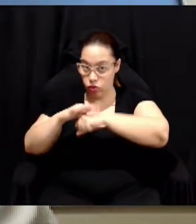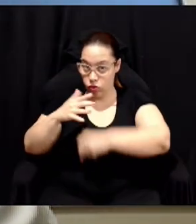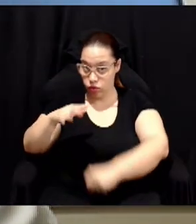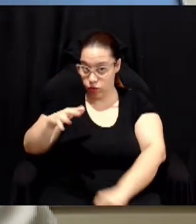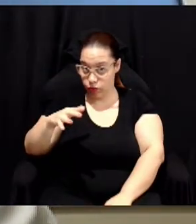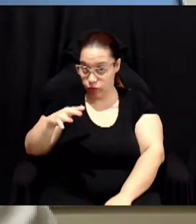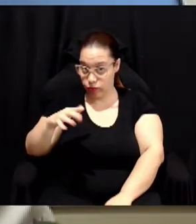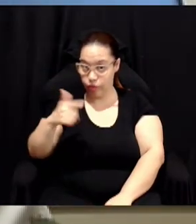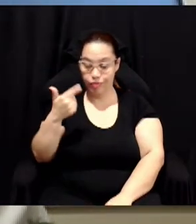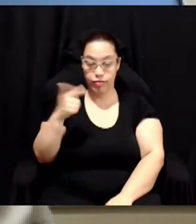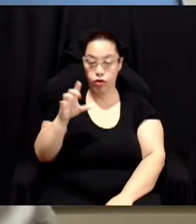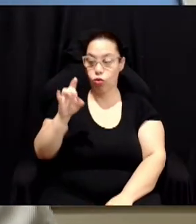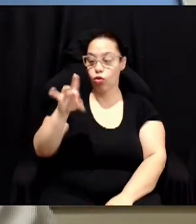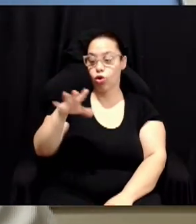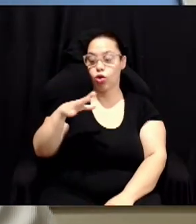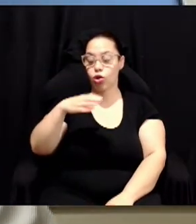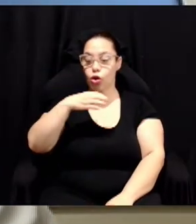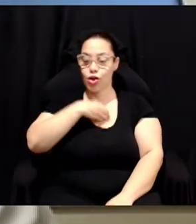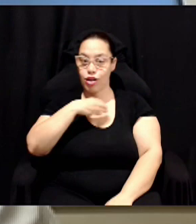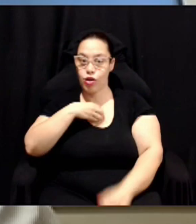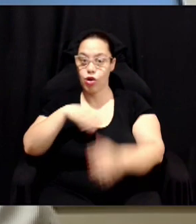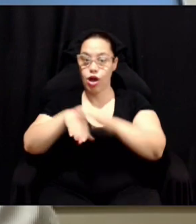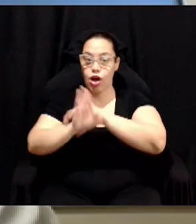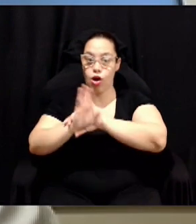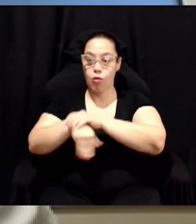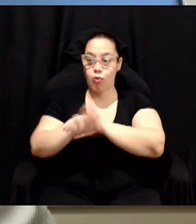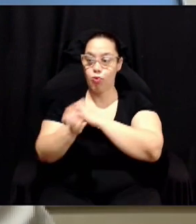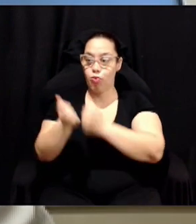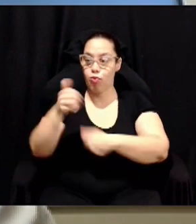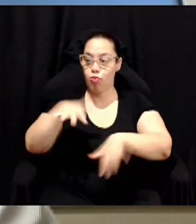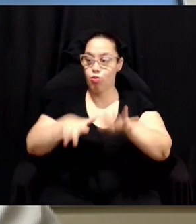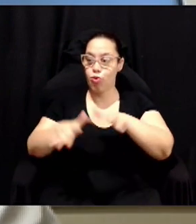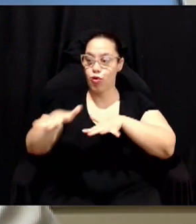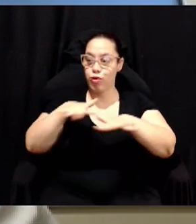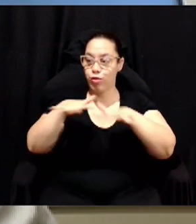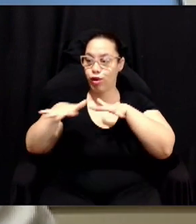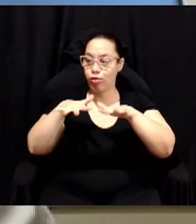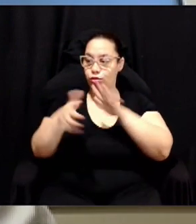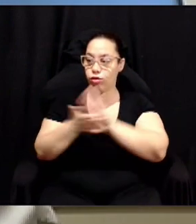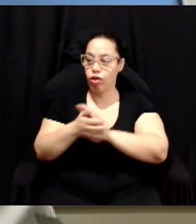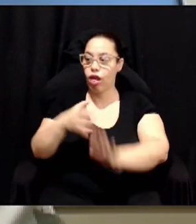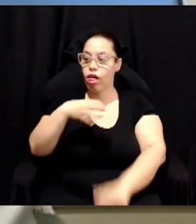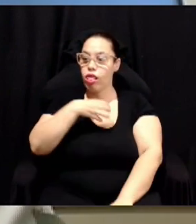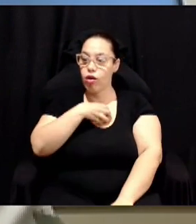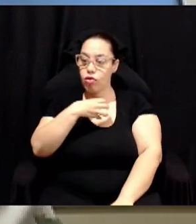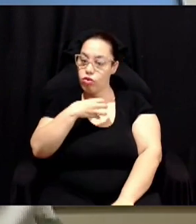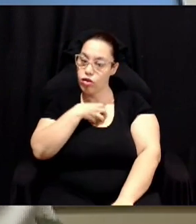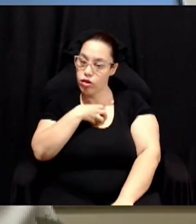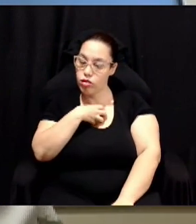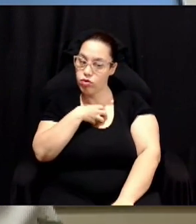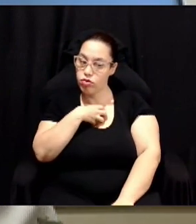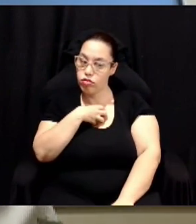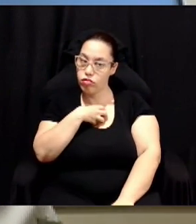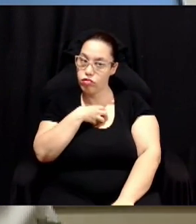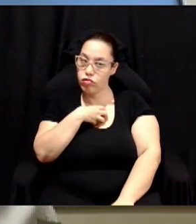só sintomas relacionados ao movimento. Ela tem uns sintomas que muitas vezes são